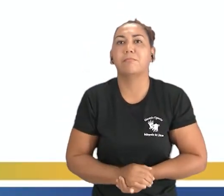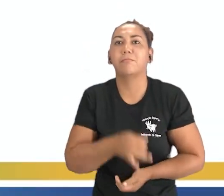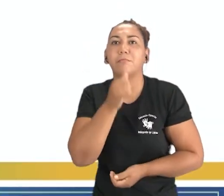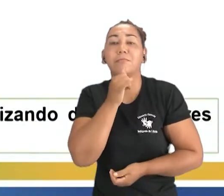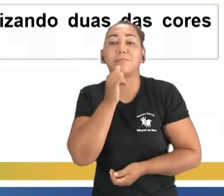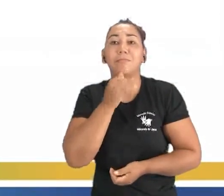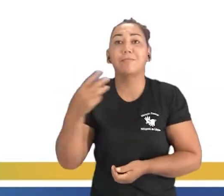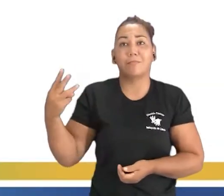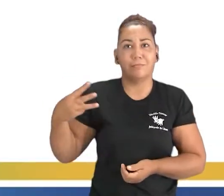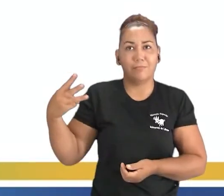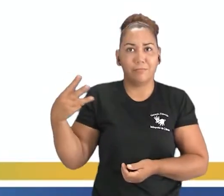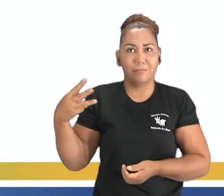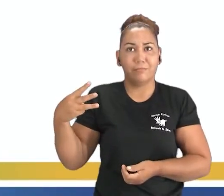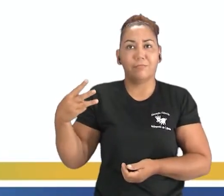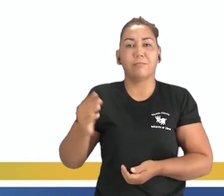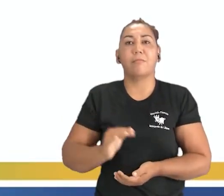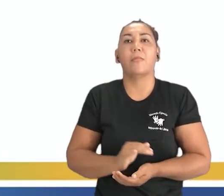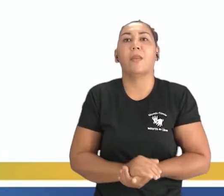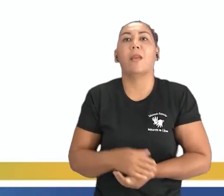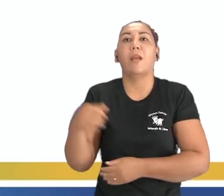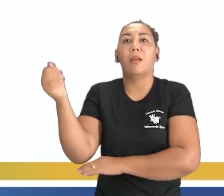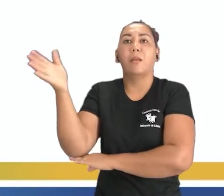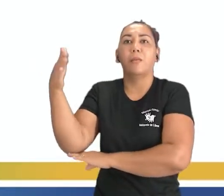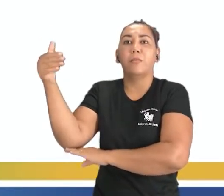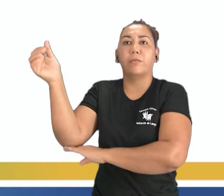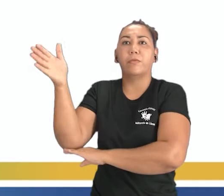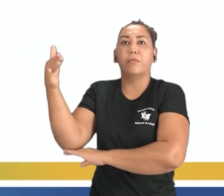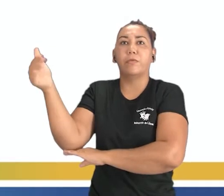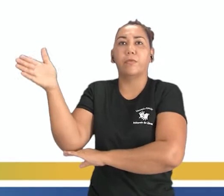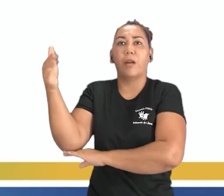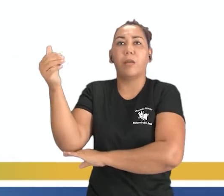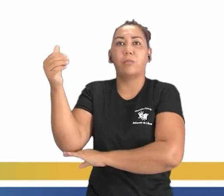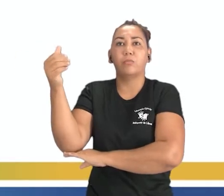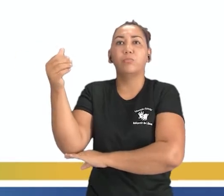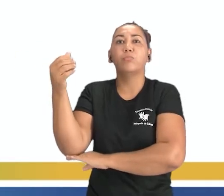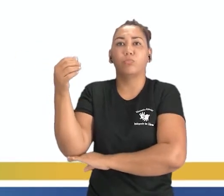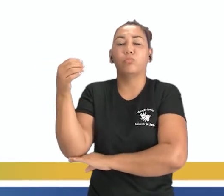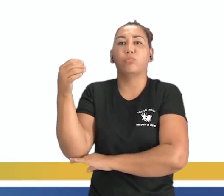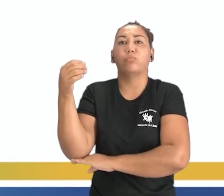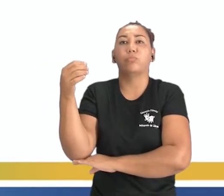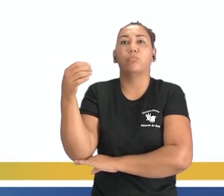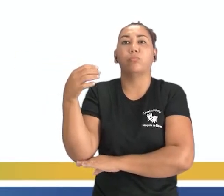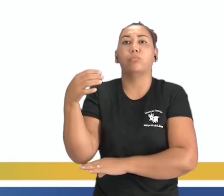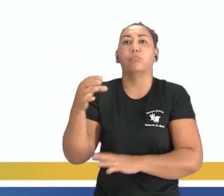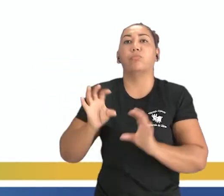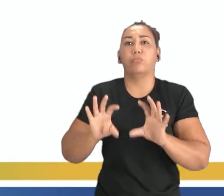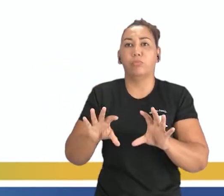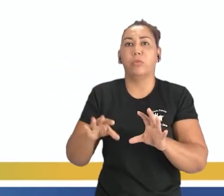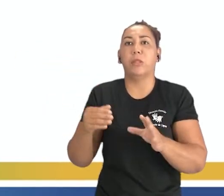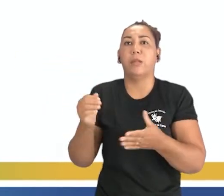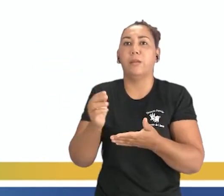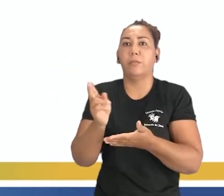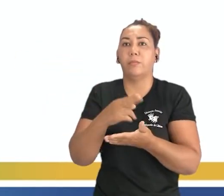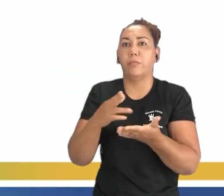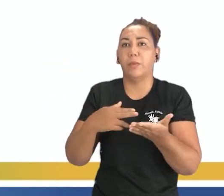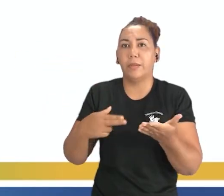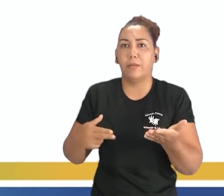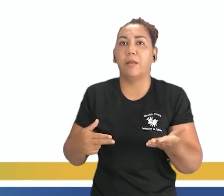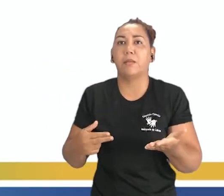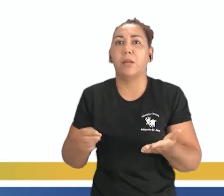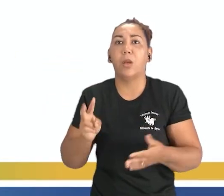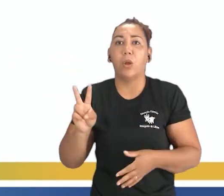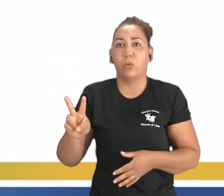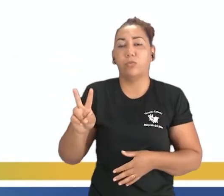Exemplo número 3. Uma bandeira com a forma abaixo, ela vai ser pintada utilizando 2 das